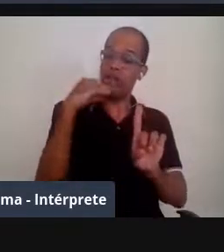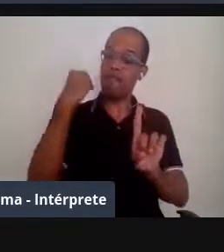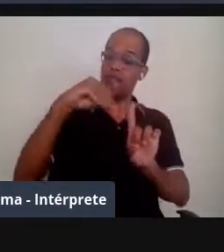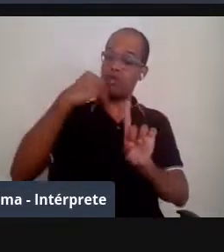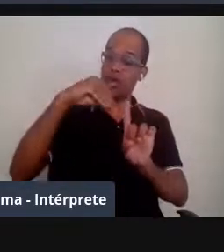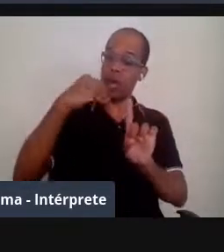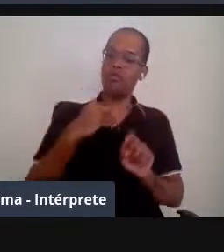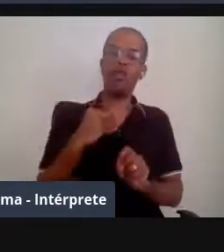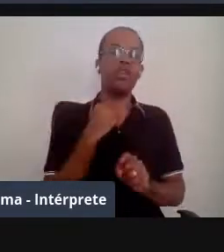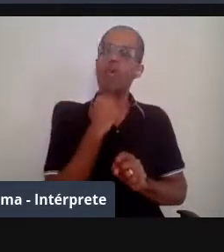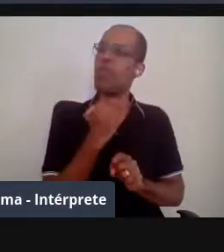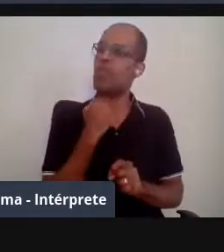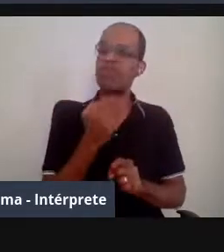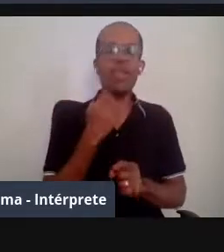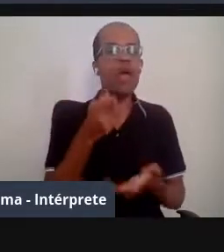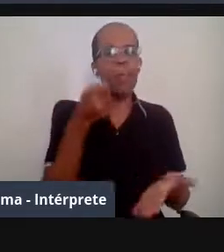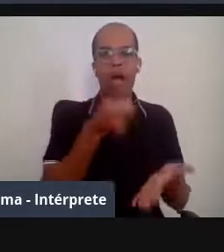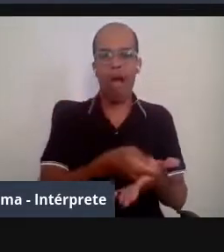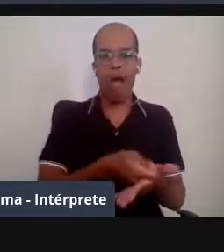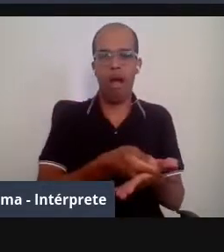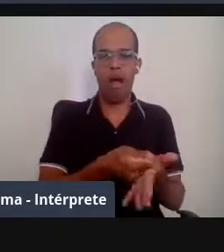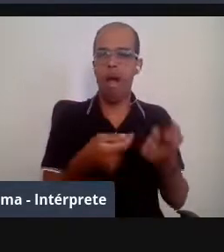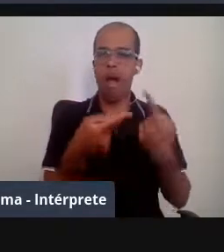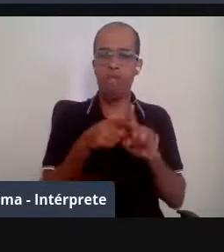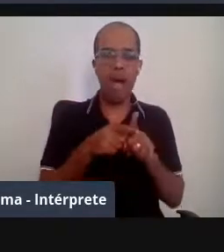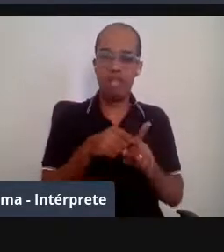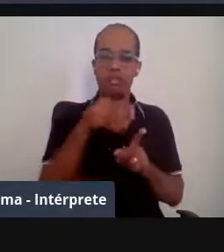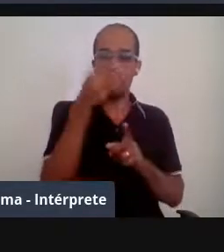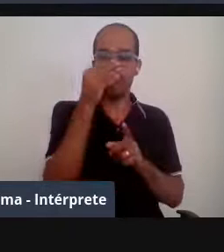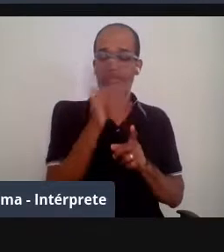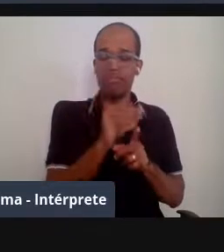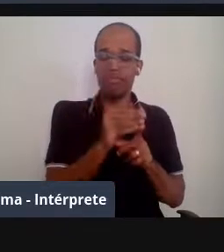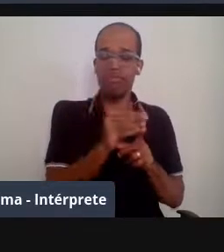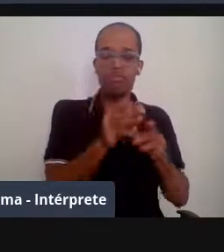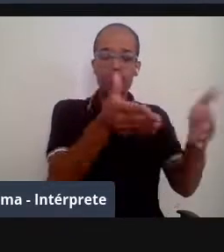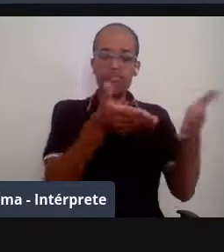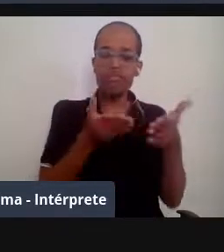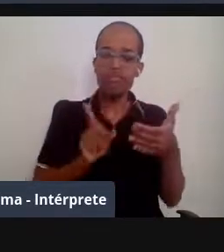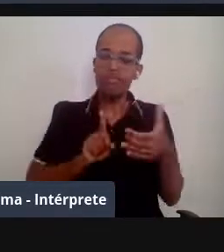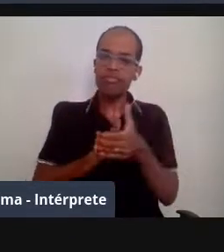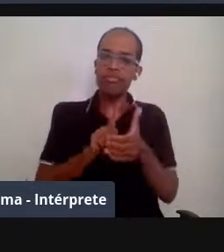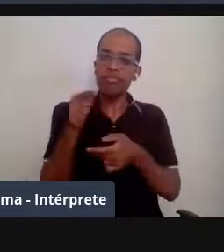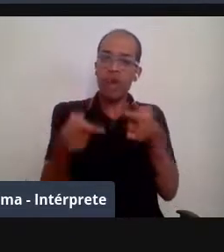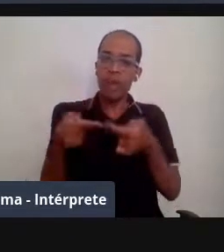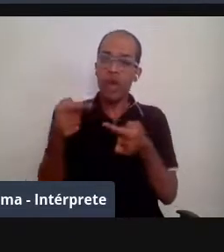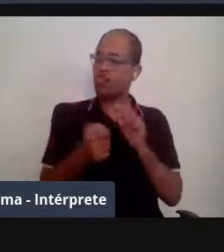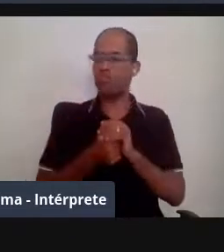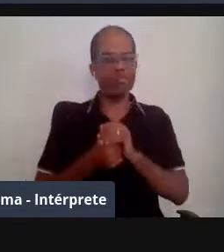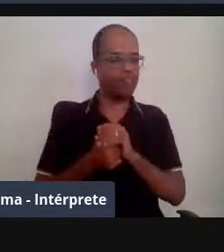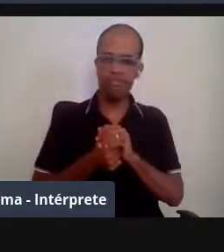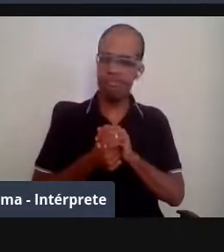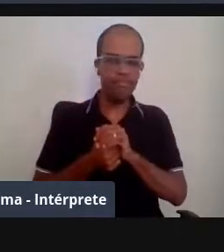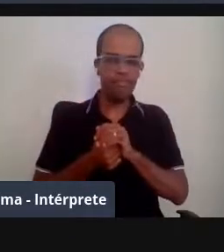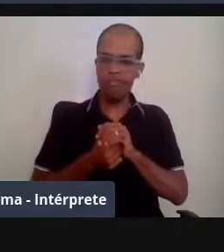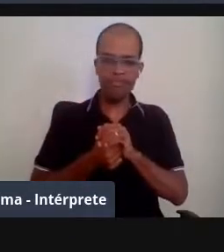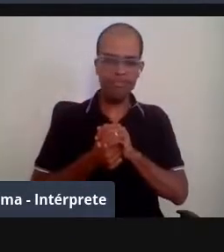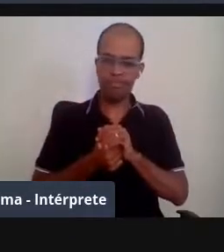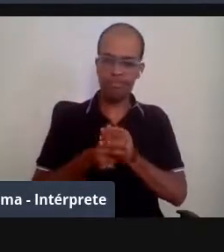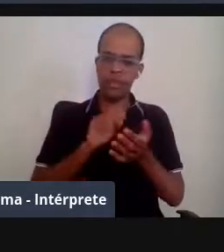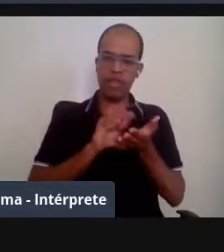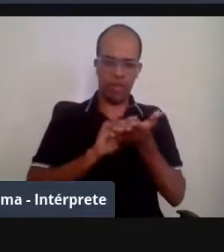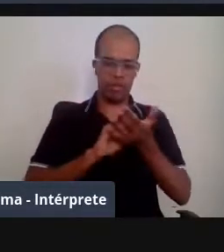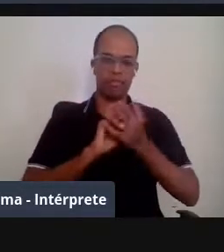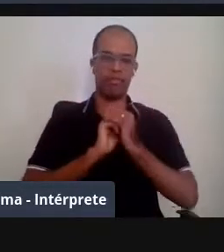arcar com esses custos e não são abarcados, né, não são incluídos nessas políticas específicas de